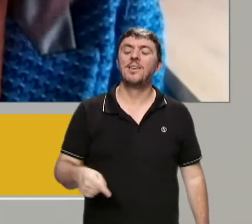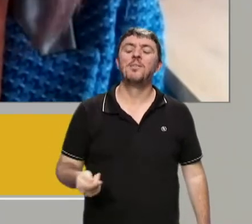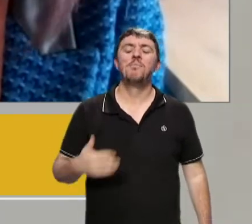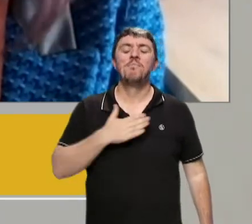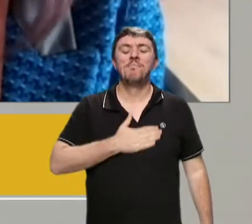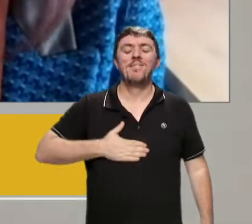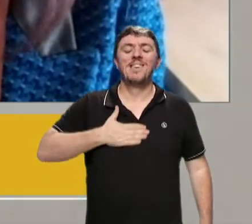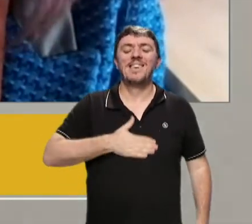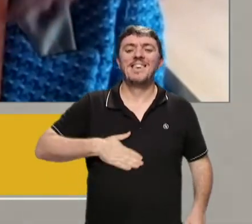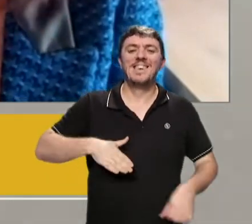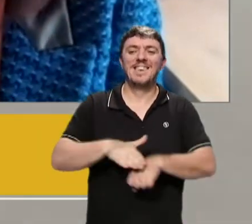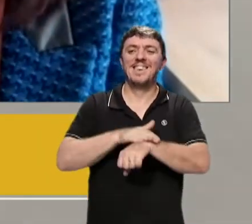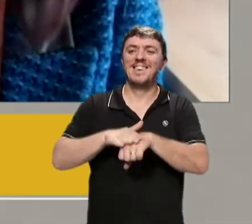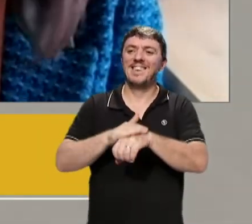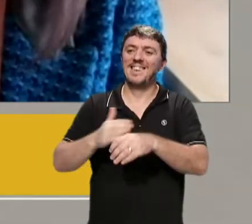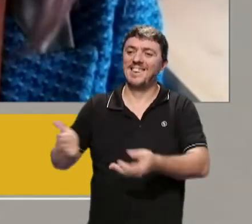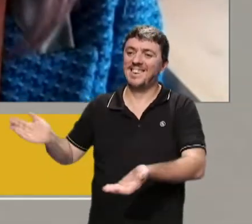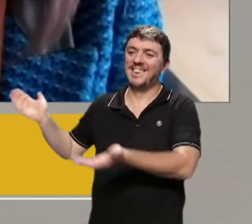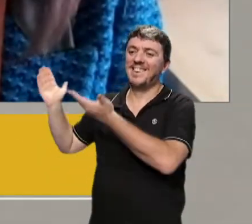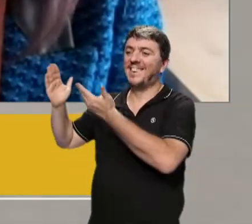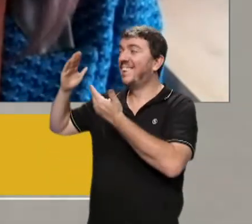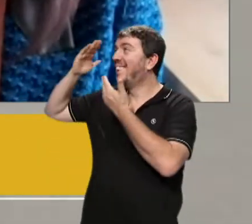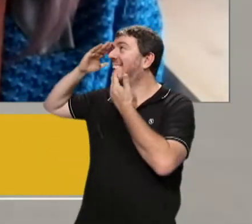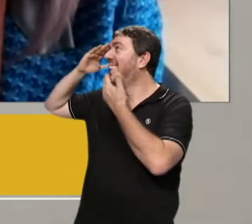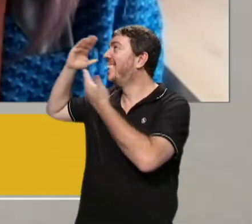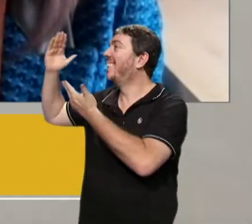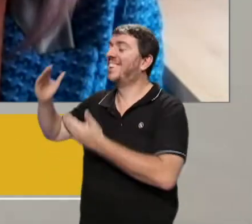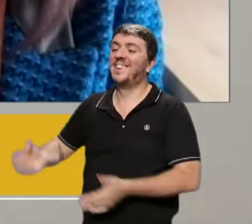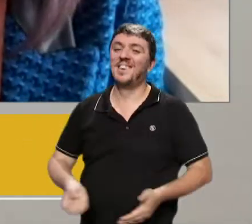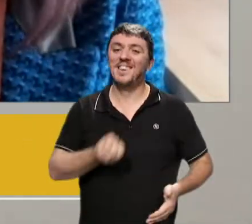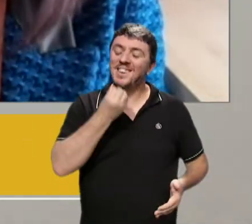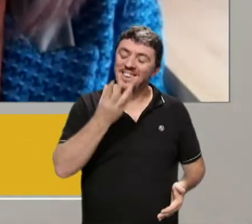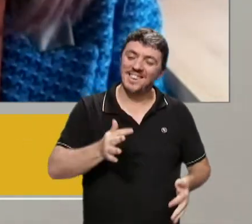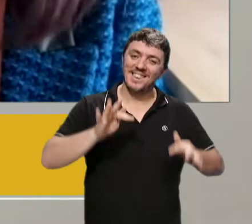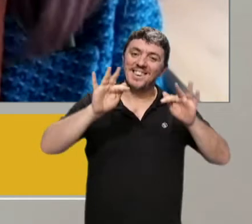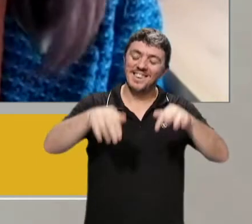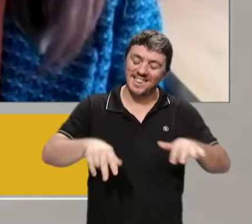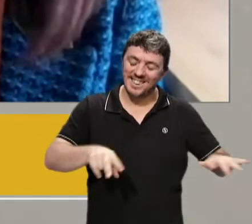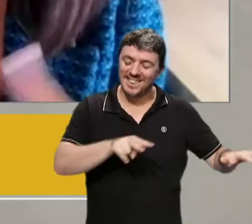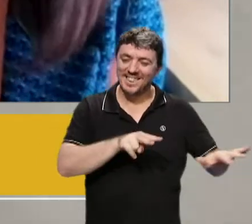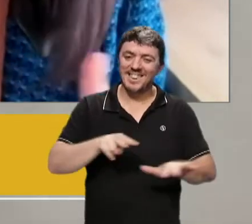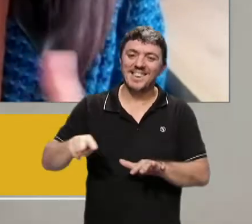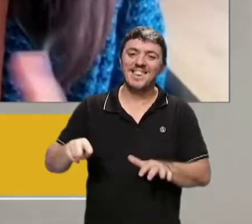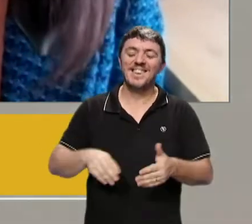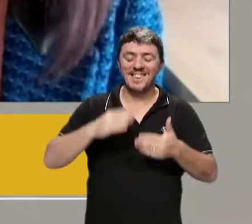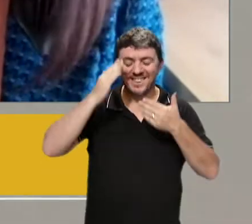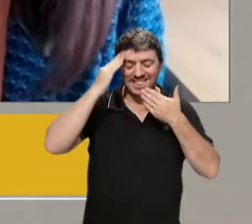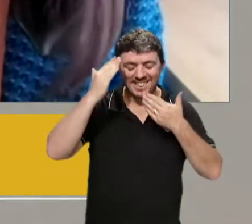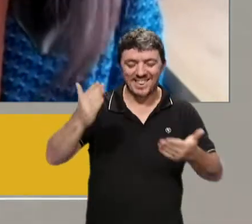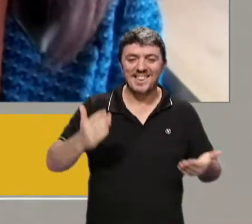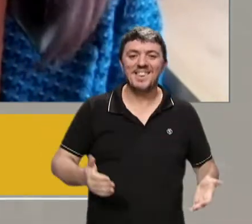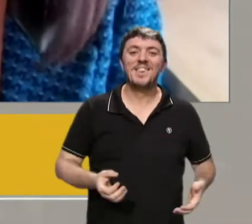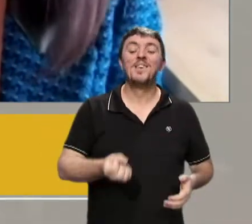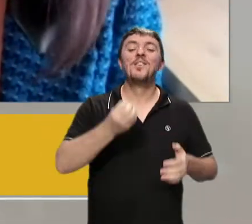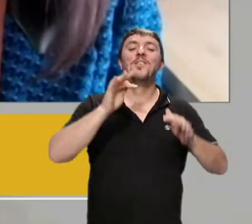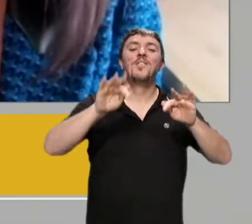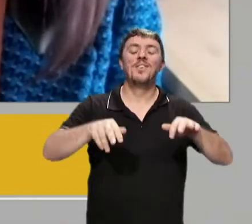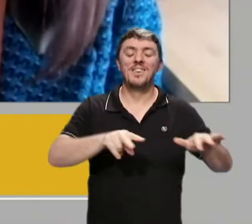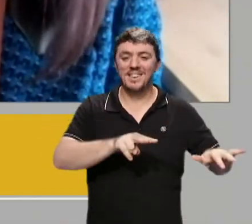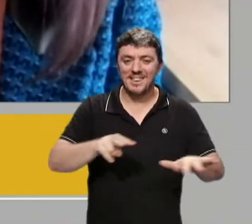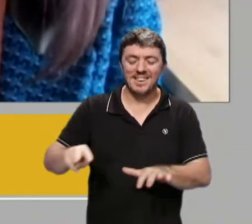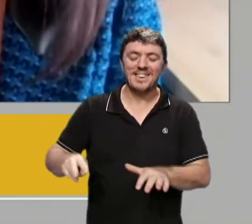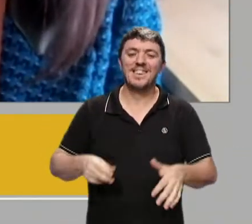adorei falar com você. Muitíssimo obrigado. Bom fim de semana, viu? Muito obrigada. Eu que agradeço. Um ótimo final de